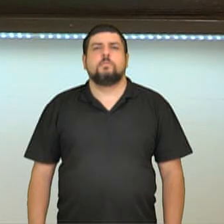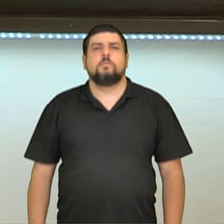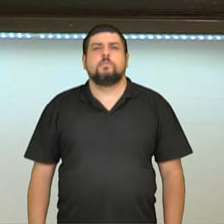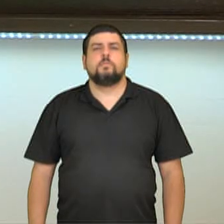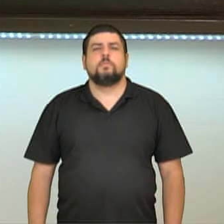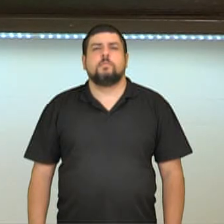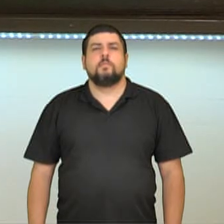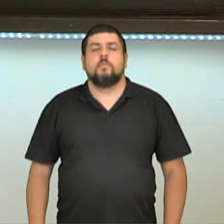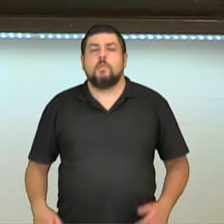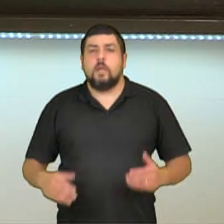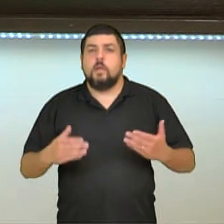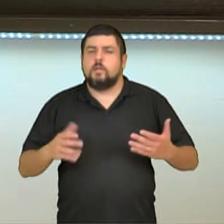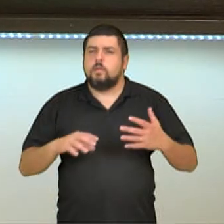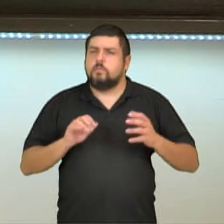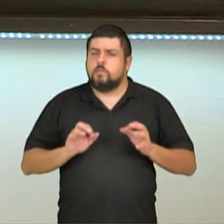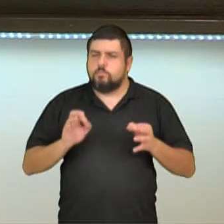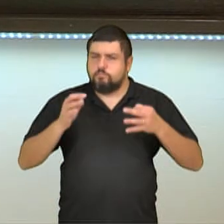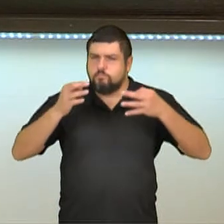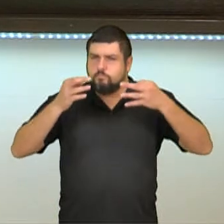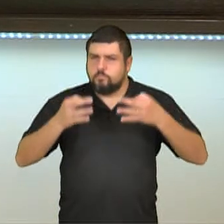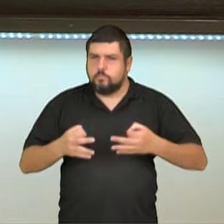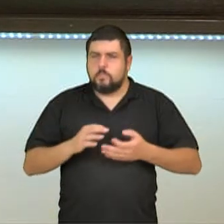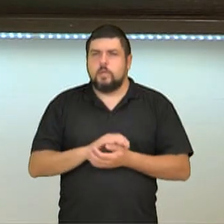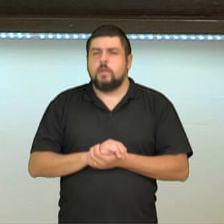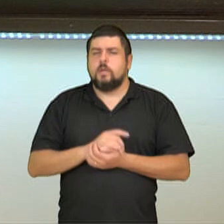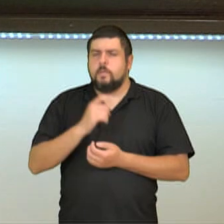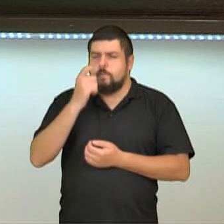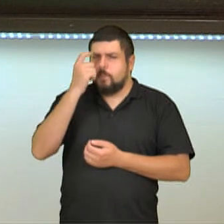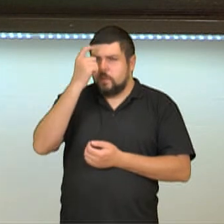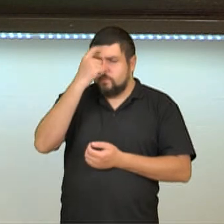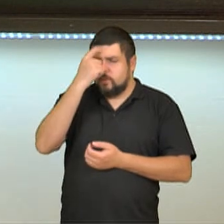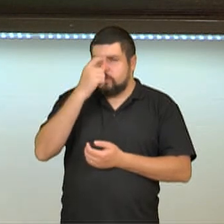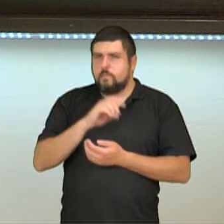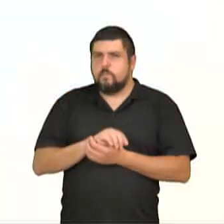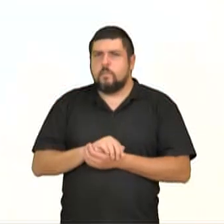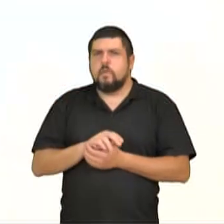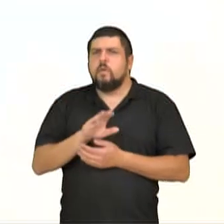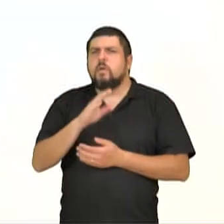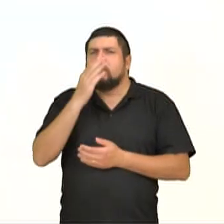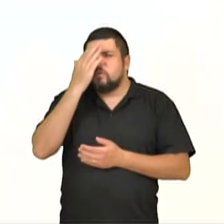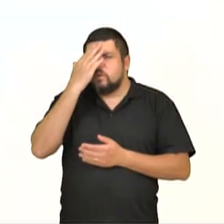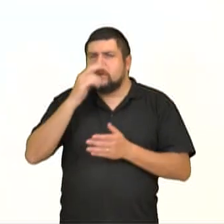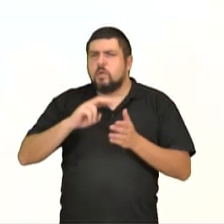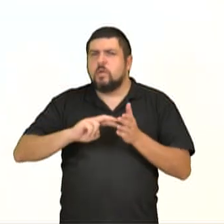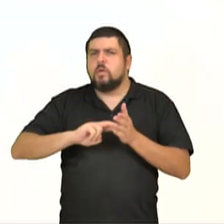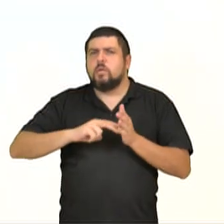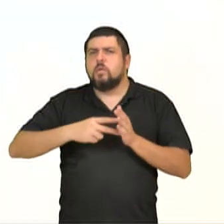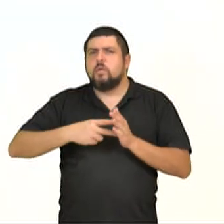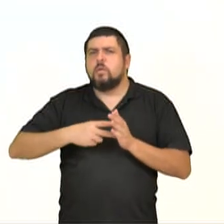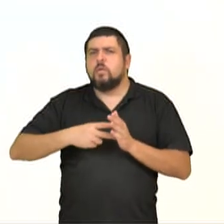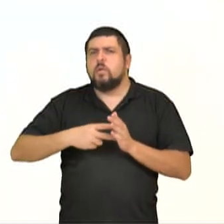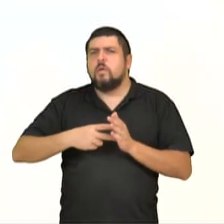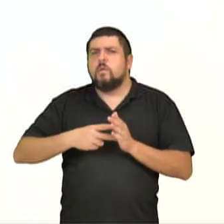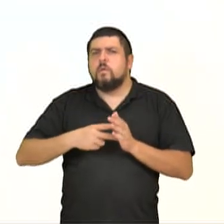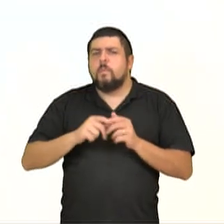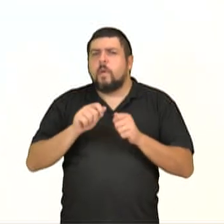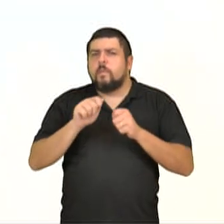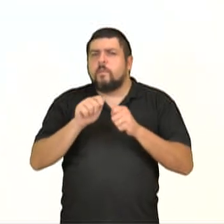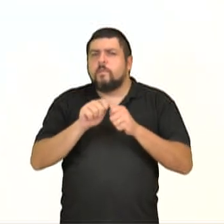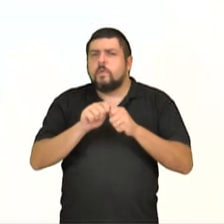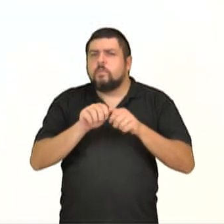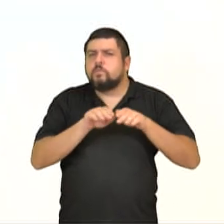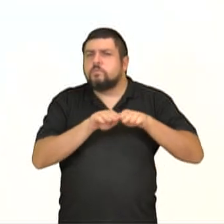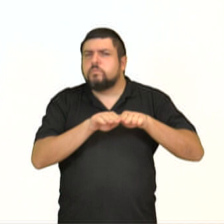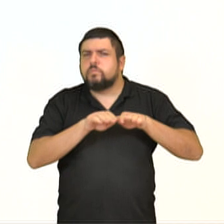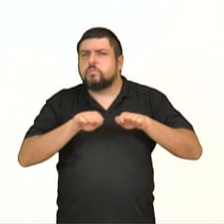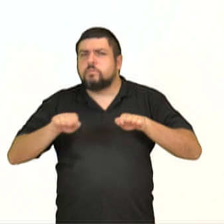Bom, tudo definido, vamos pensar um pouquinho? Você sabe o que é planificar? A